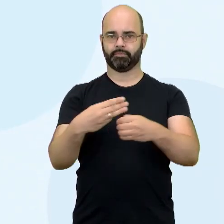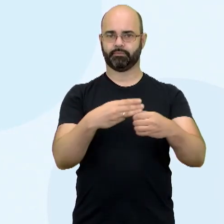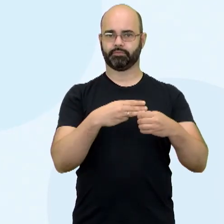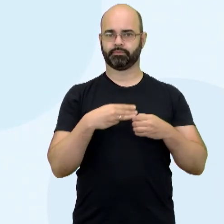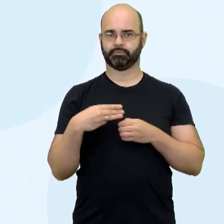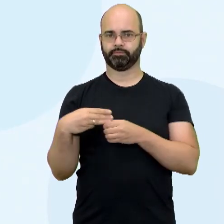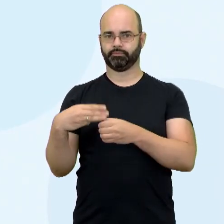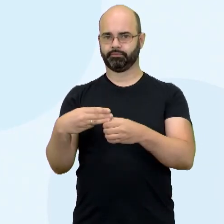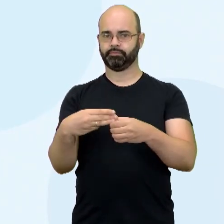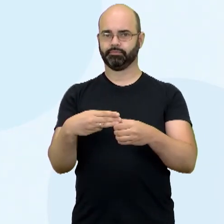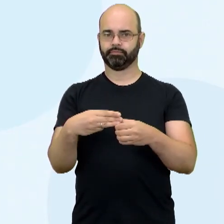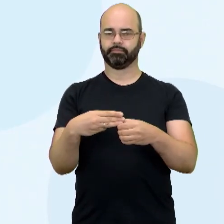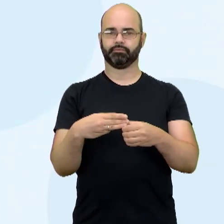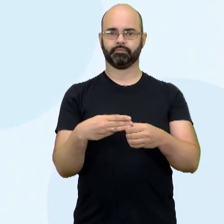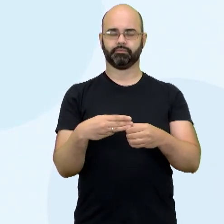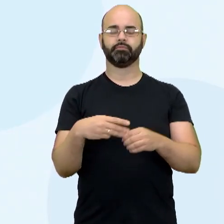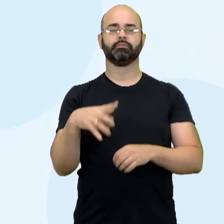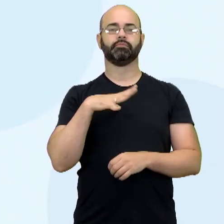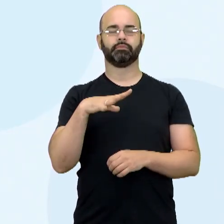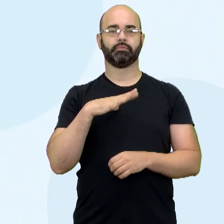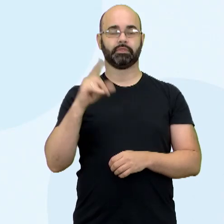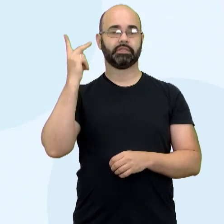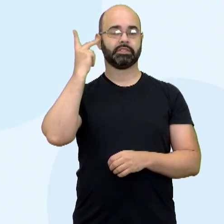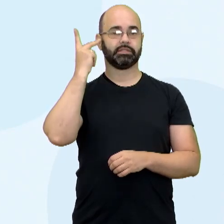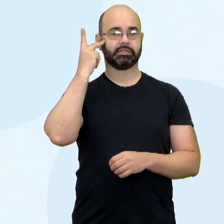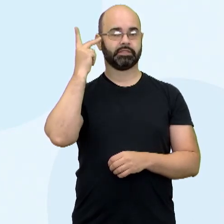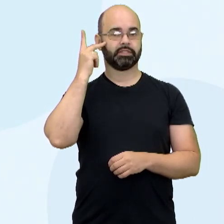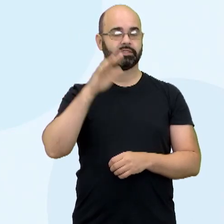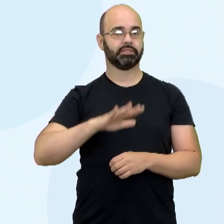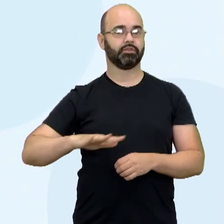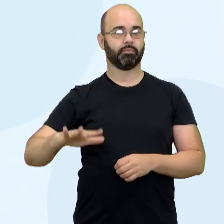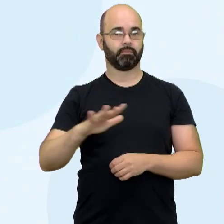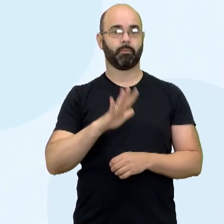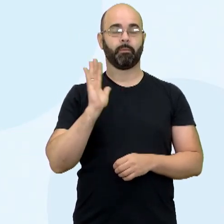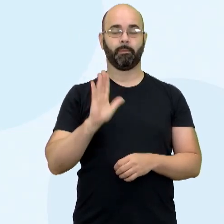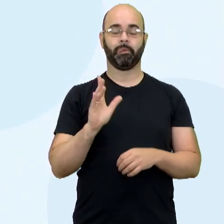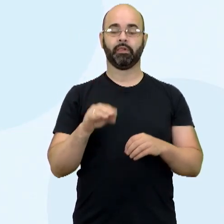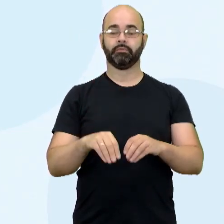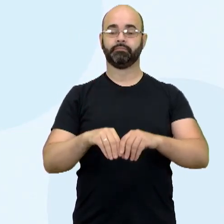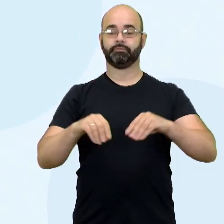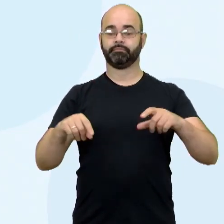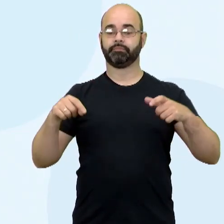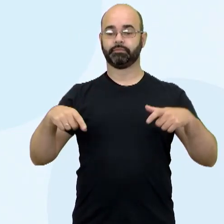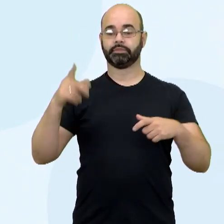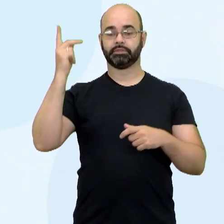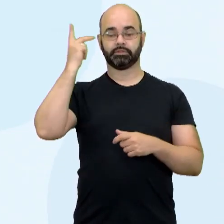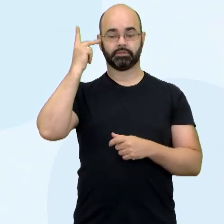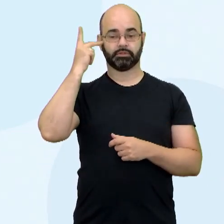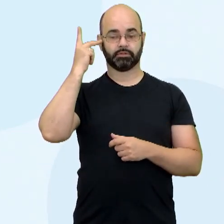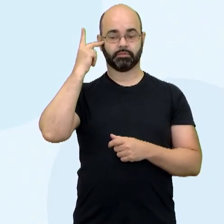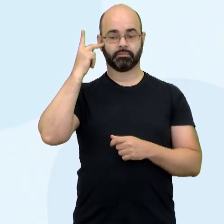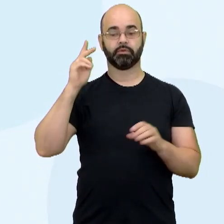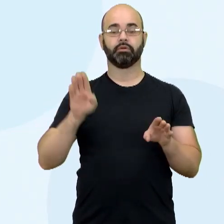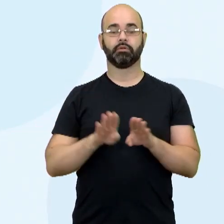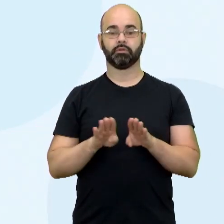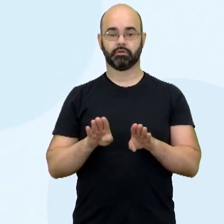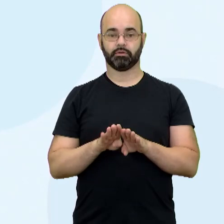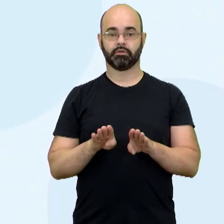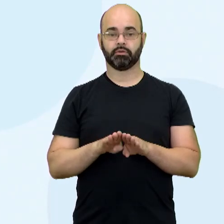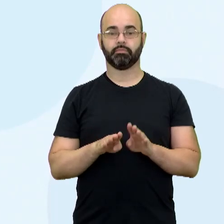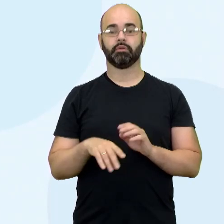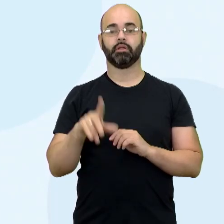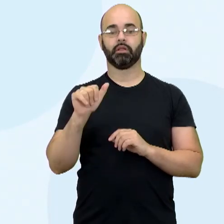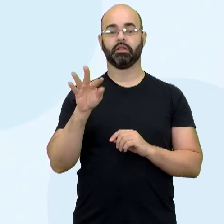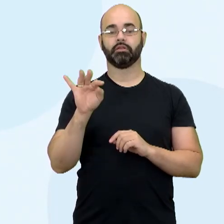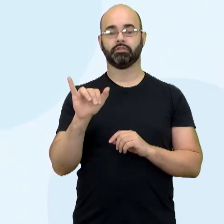região metropolitana de São Paulo, né? Lembrando aí que boa parte do solo aqui do estado de São Paulo também é de latossolos